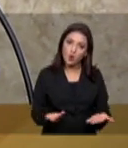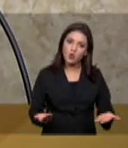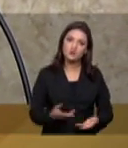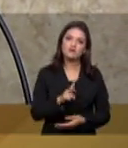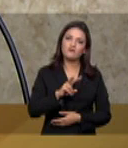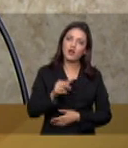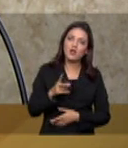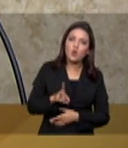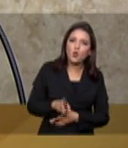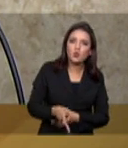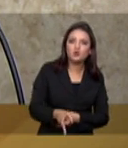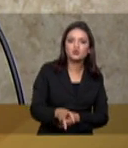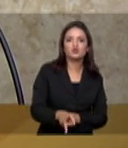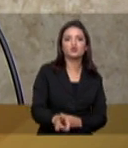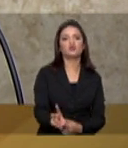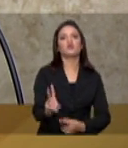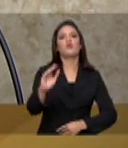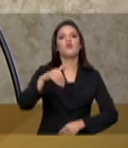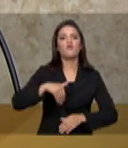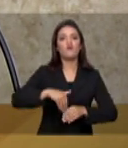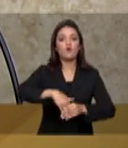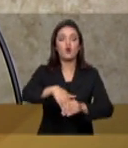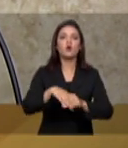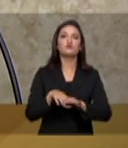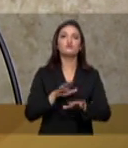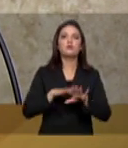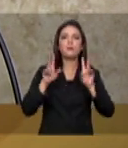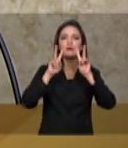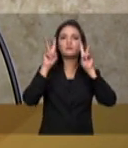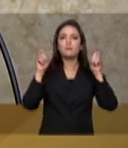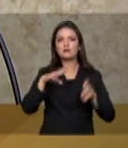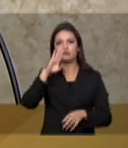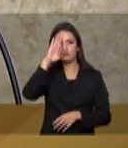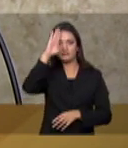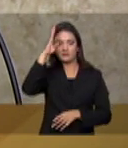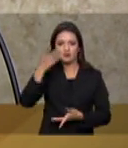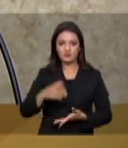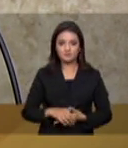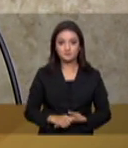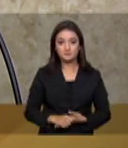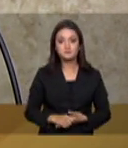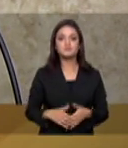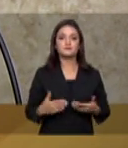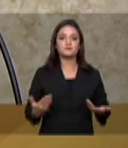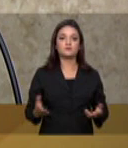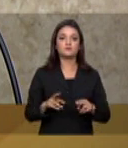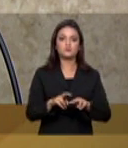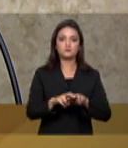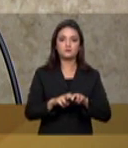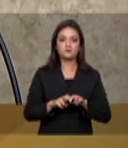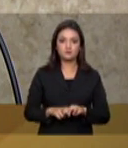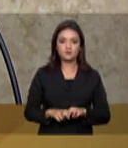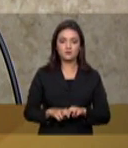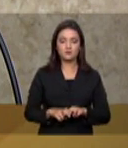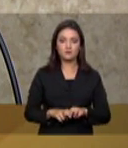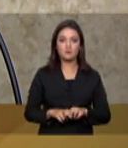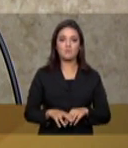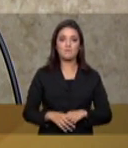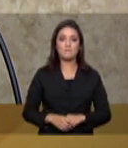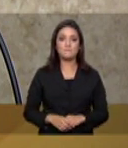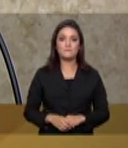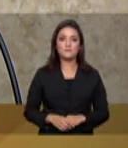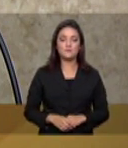em relação ao mérito do recurso por essa razão a continuação do